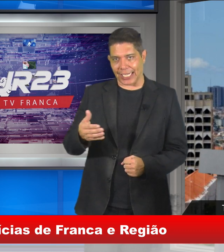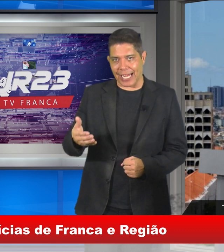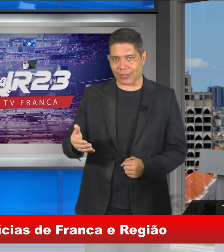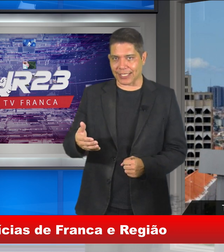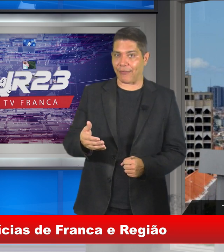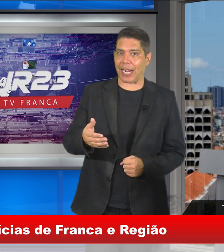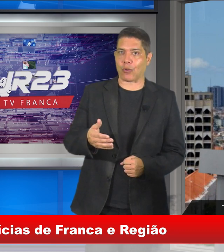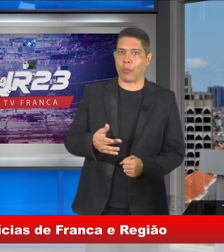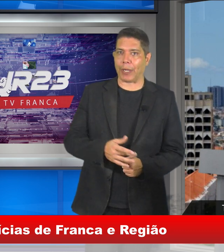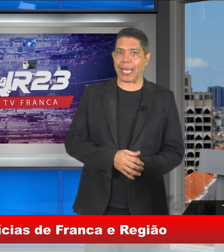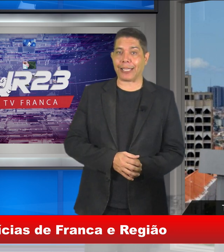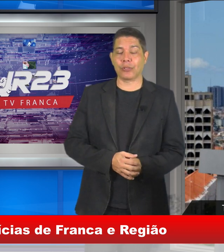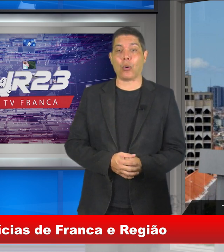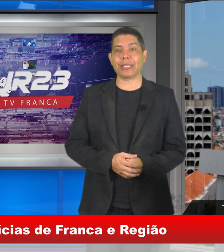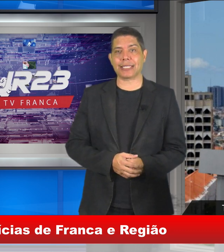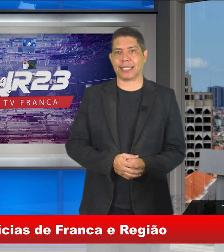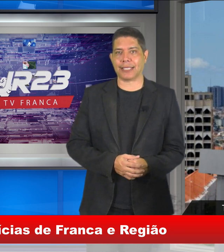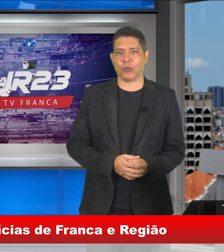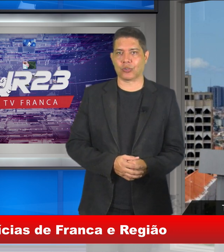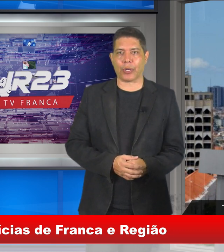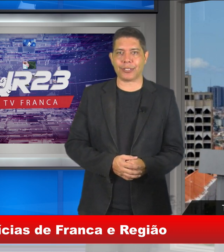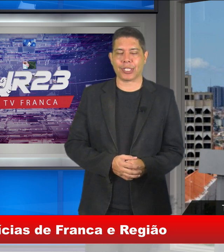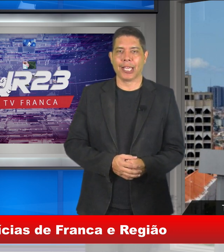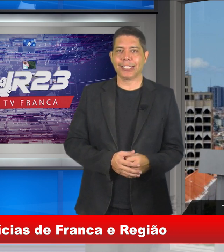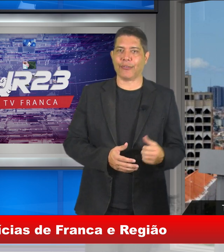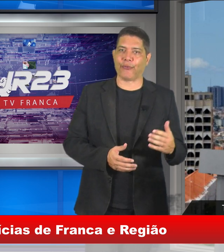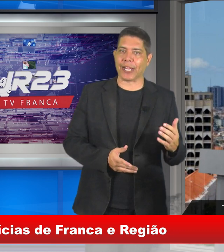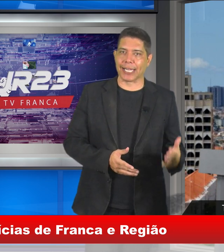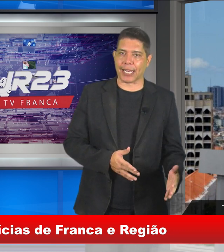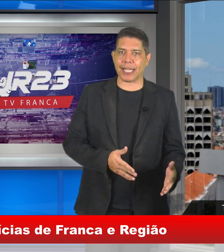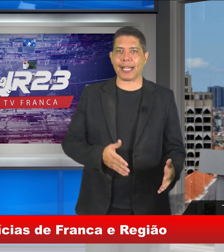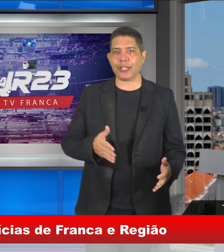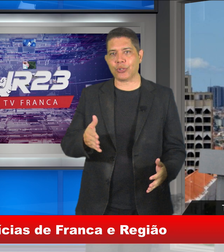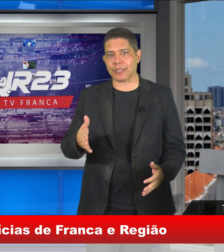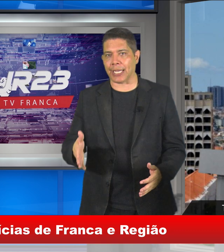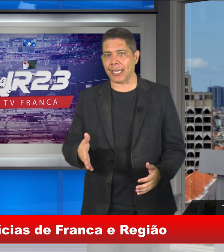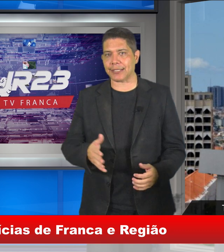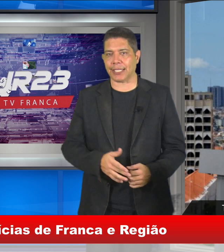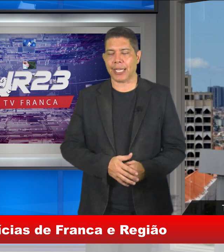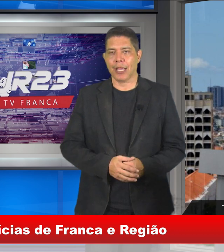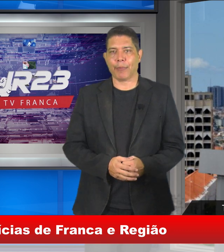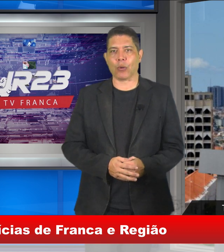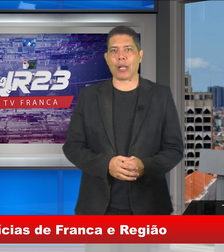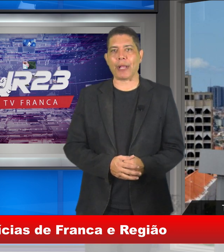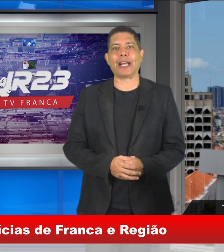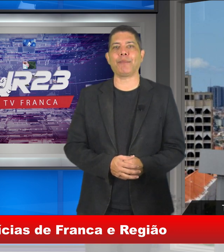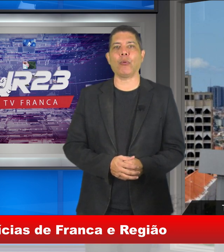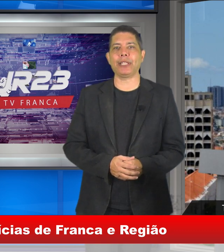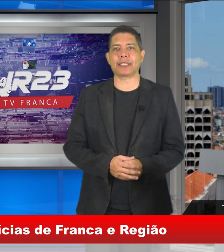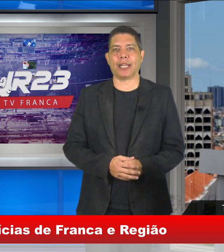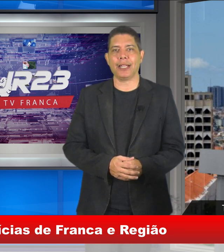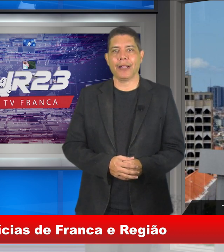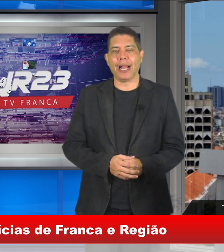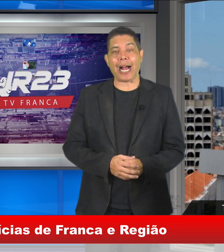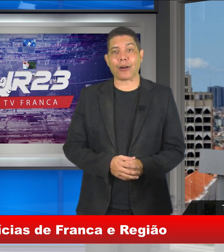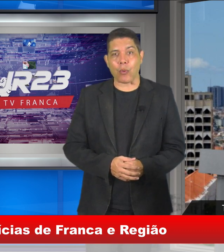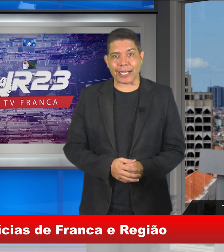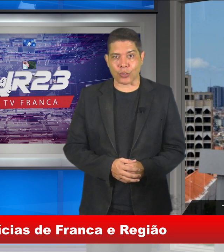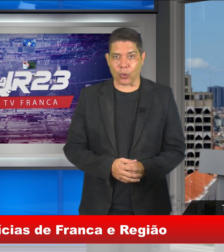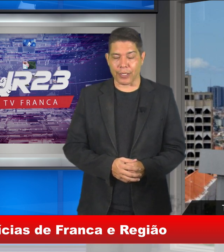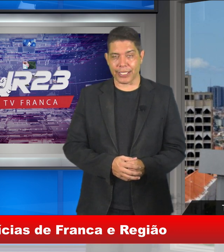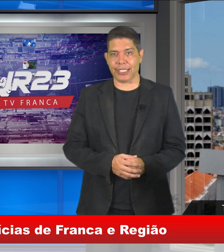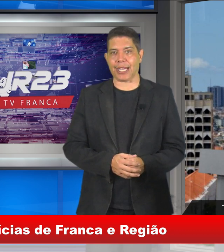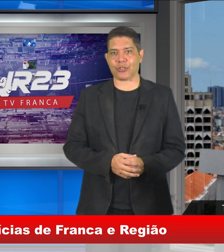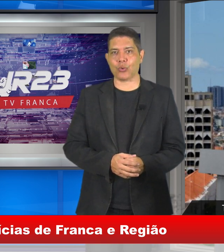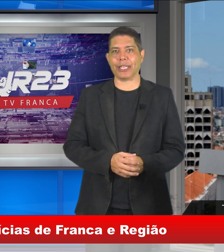É claro que você vai acompanhar todas as emoções de Francana e Joseense pelo Campeonato Paulista